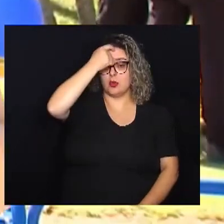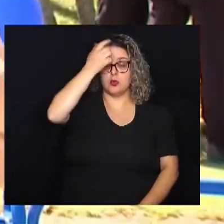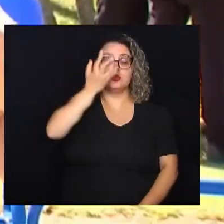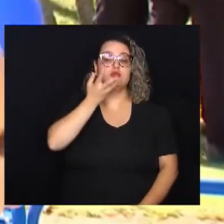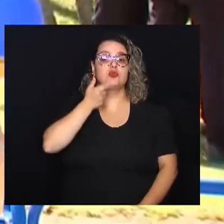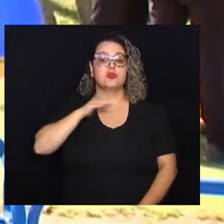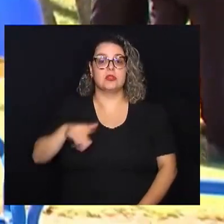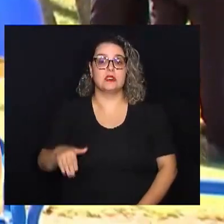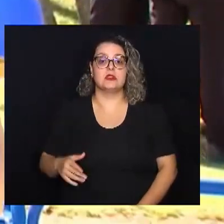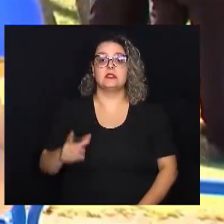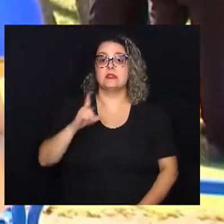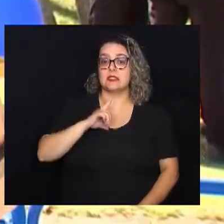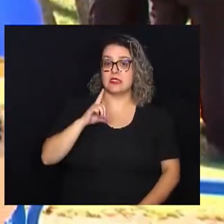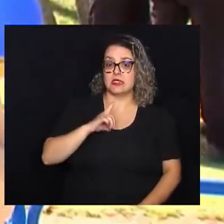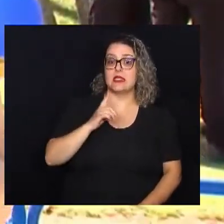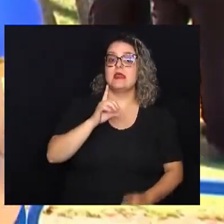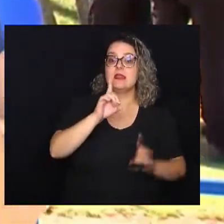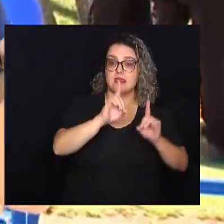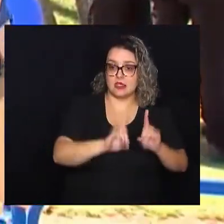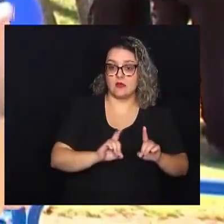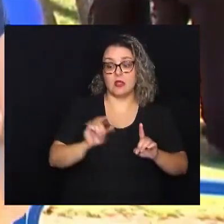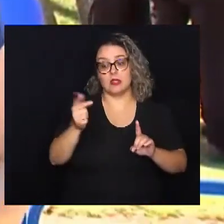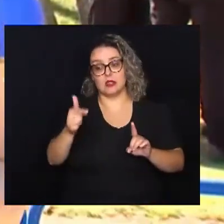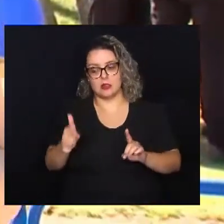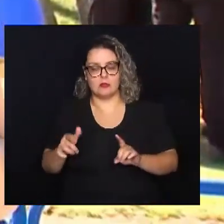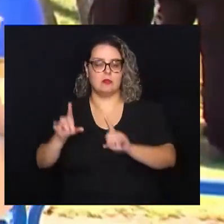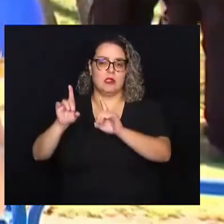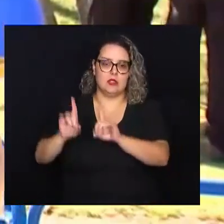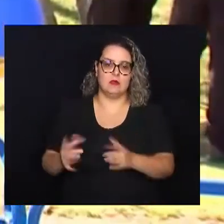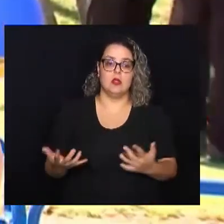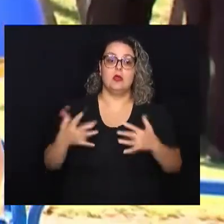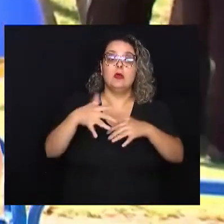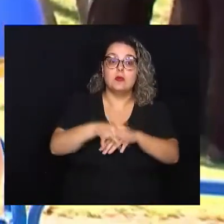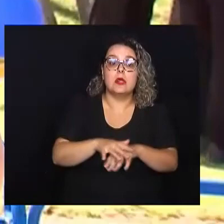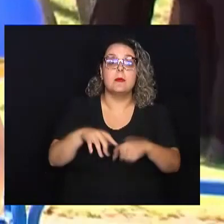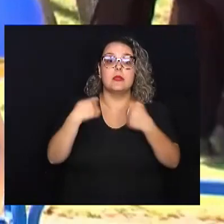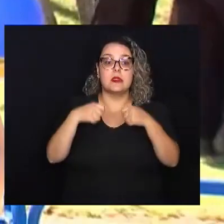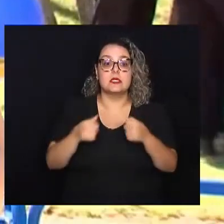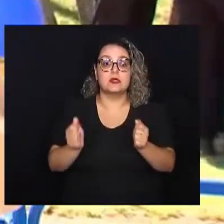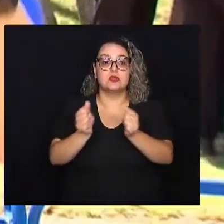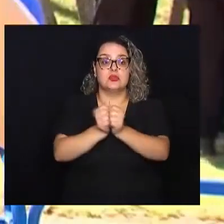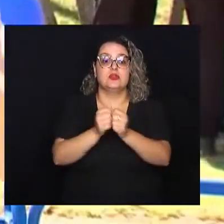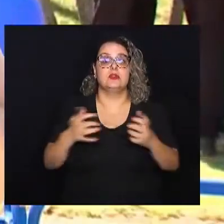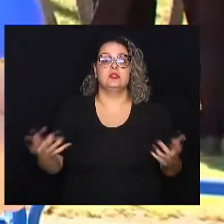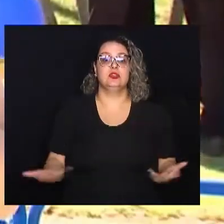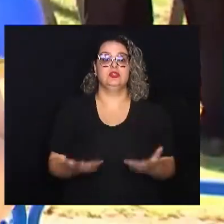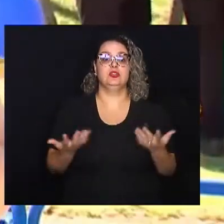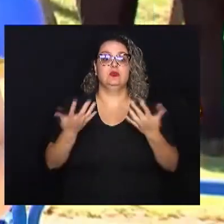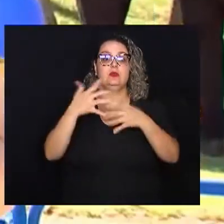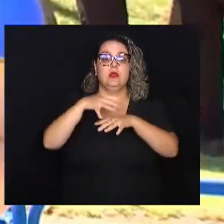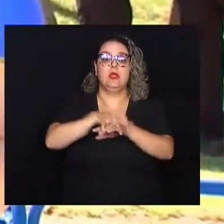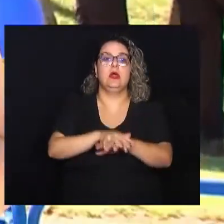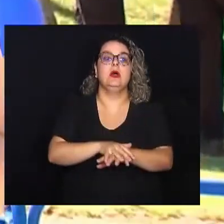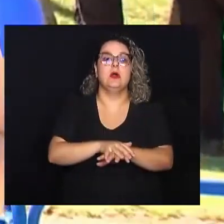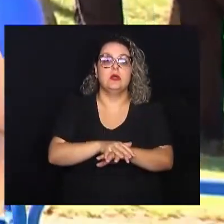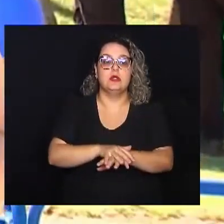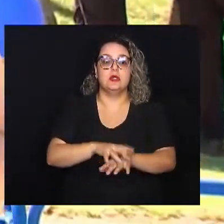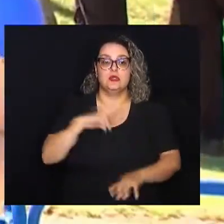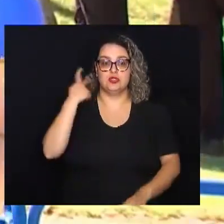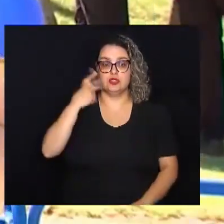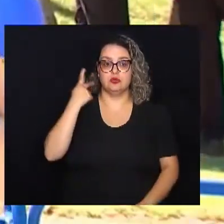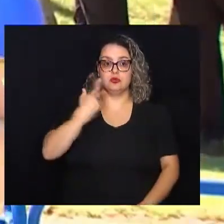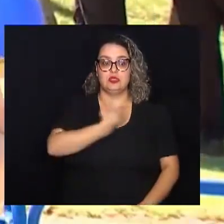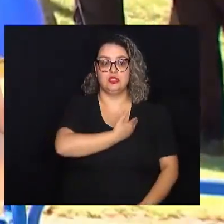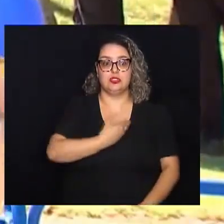com e sem deficiência podem brincar junto podem estar junto e devem a gente tem que se estimular a inclusão através de políticas